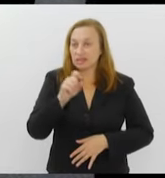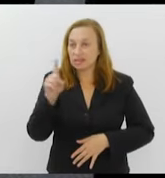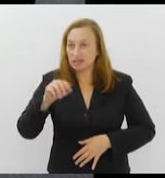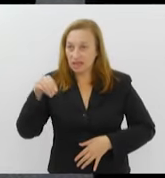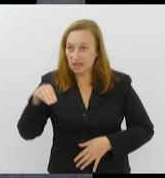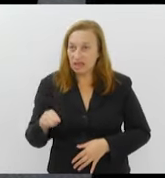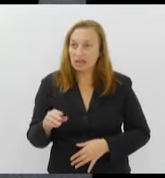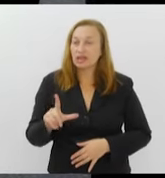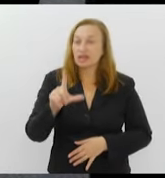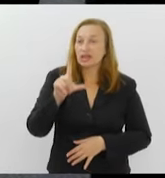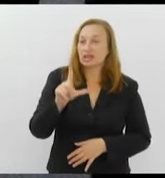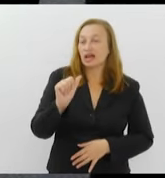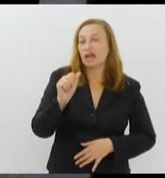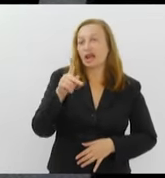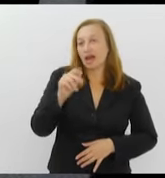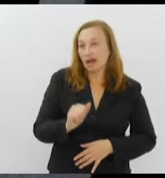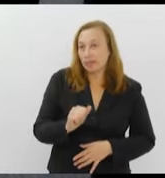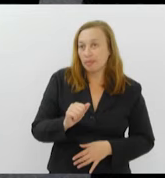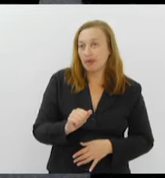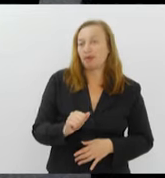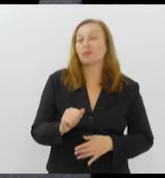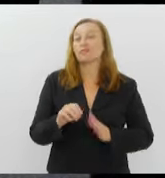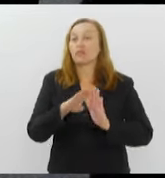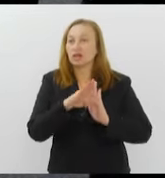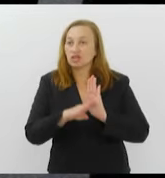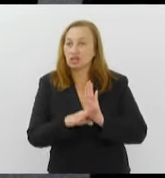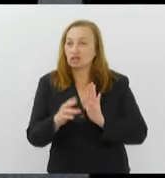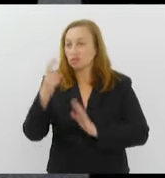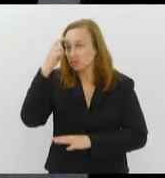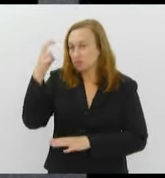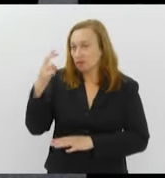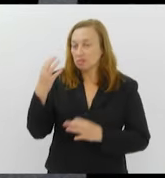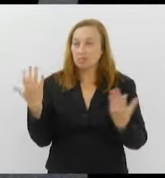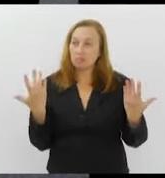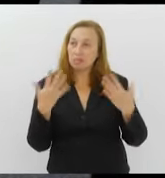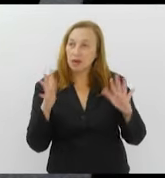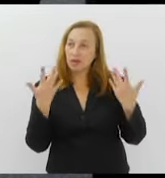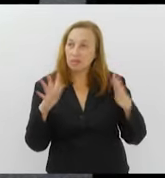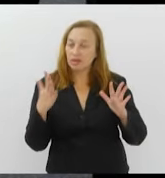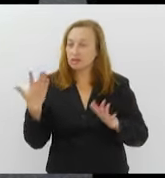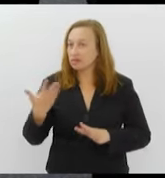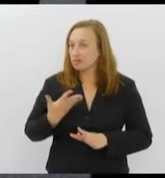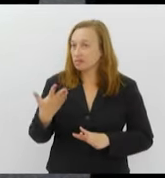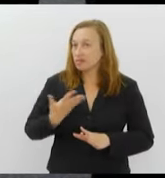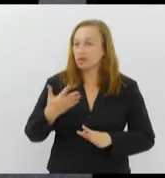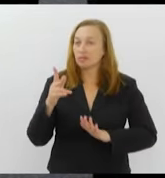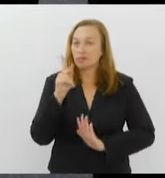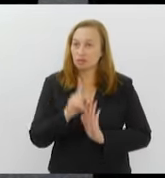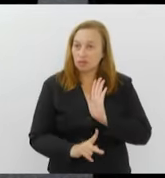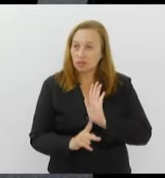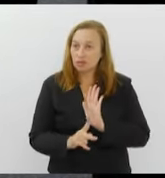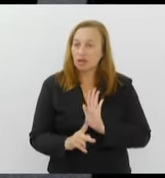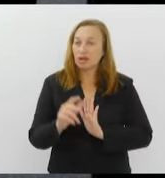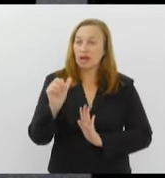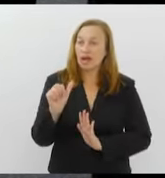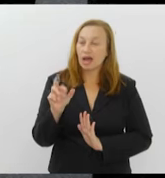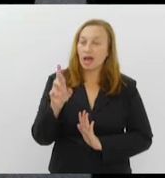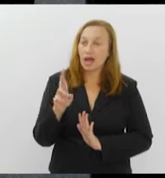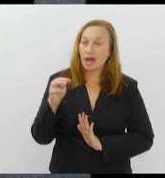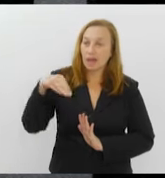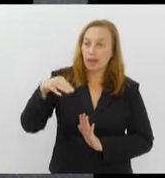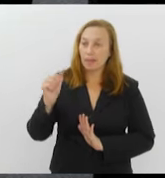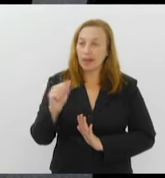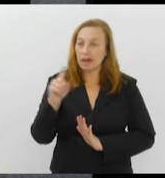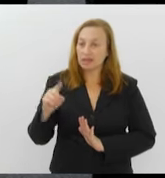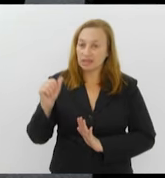também uma agenda cultural inestimável. Então, parabéns, querida camarada, pelo projeto. O Armazém do Campo merece